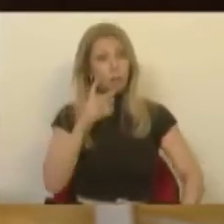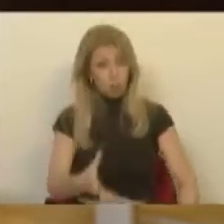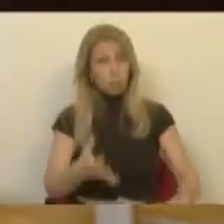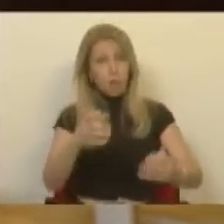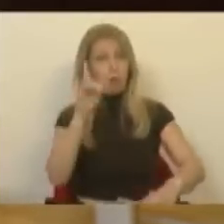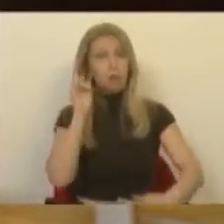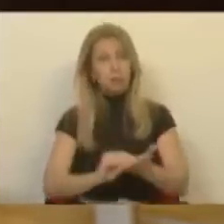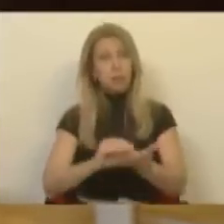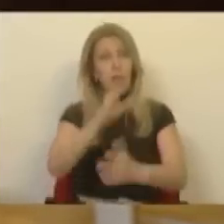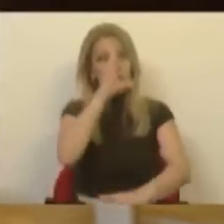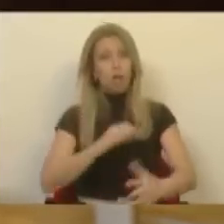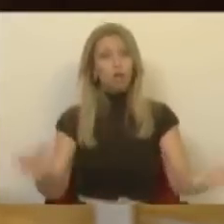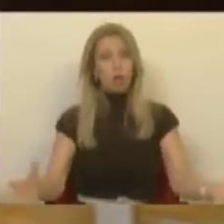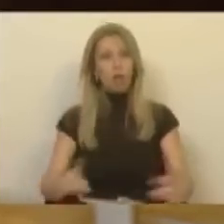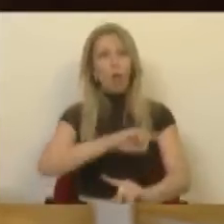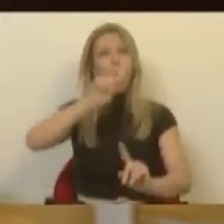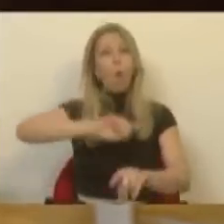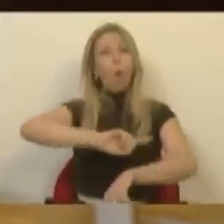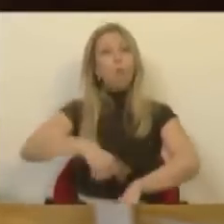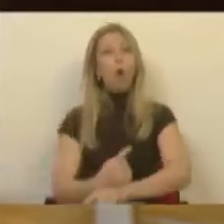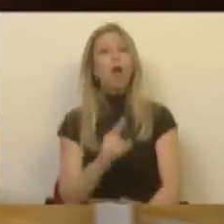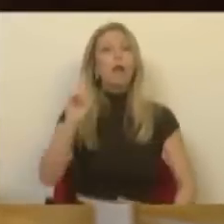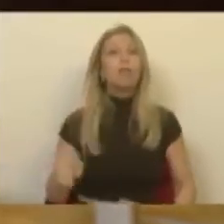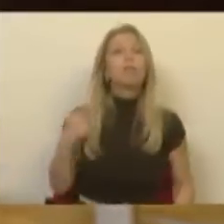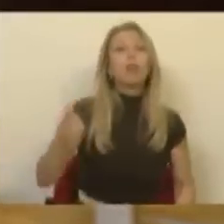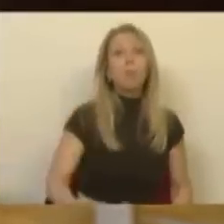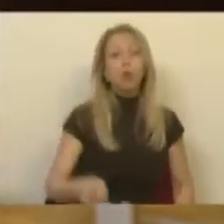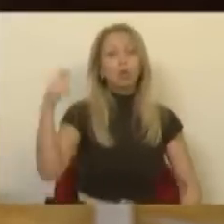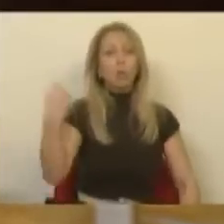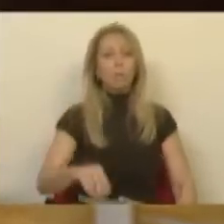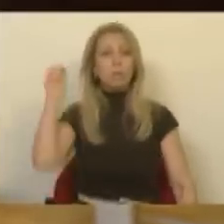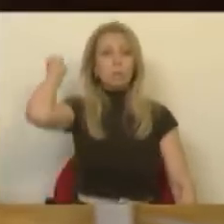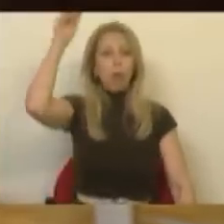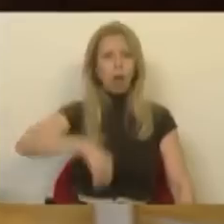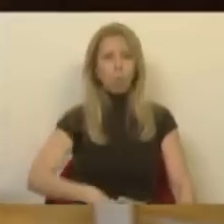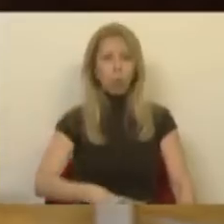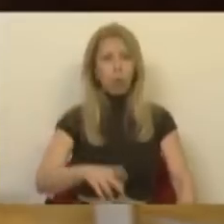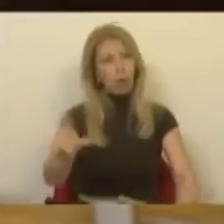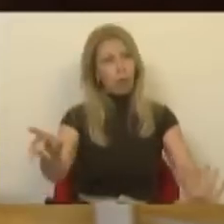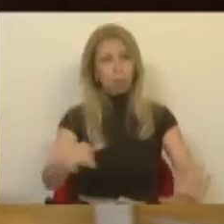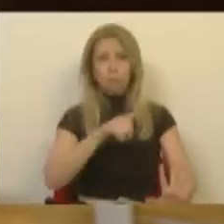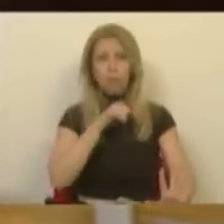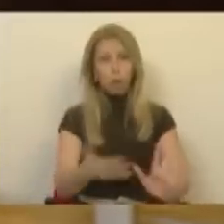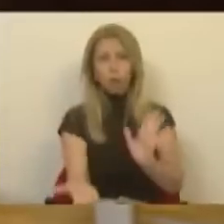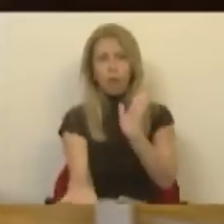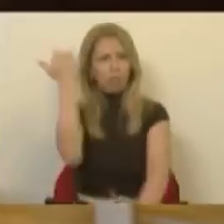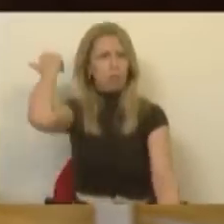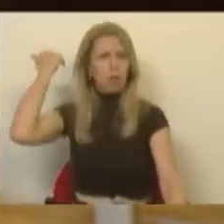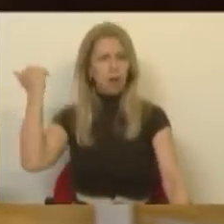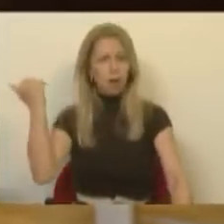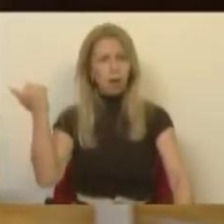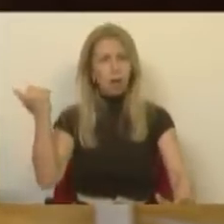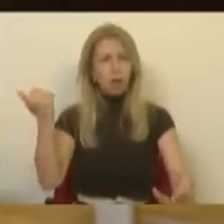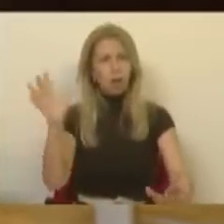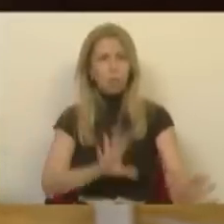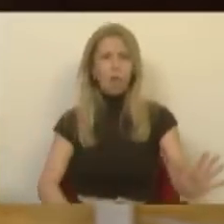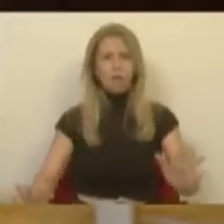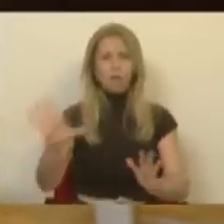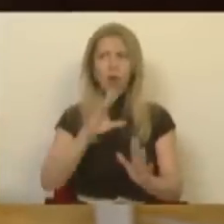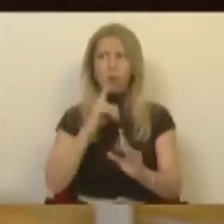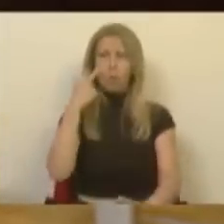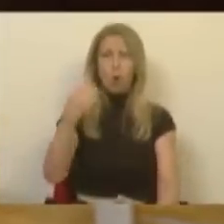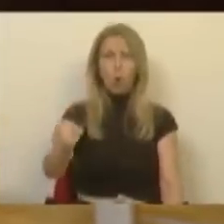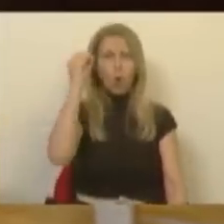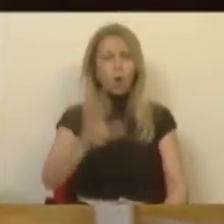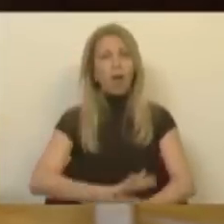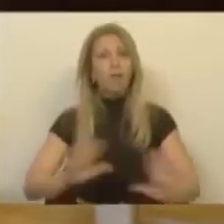uma hora depois o presidente da república desautorizou com uma clareza inigualável e agora sabemos que a sua ministra que eu penso